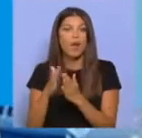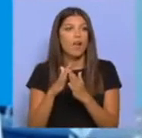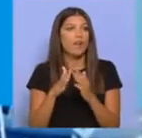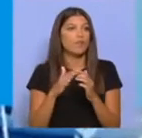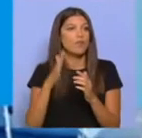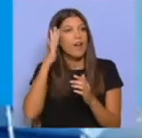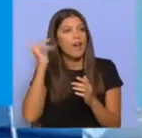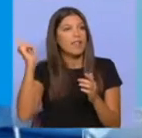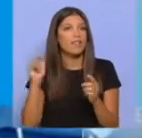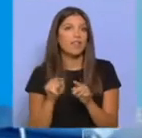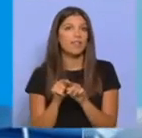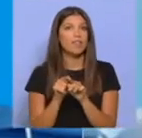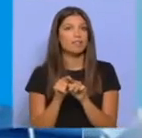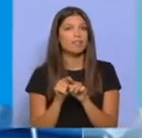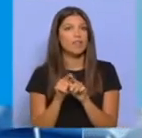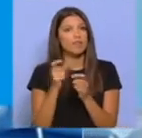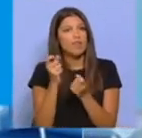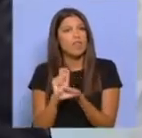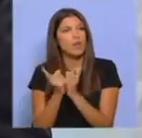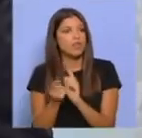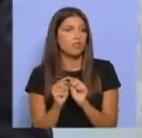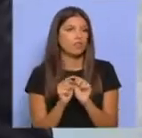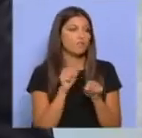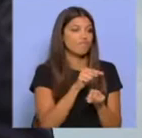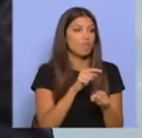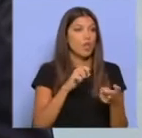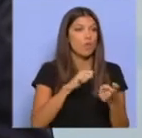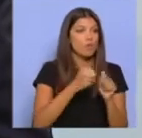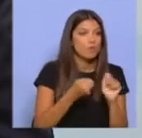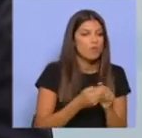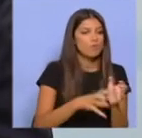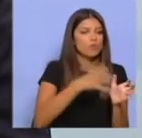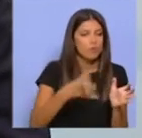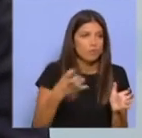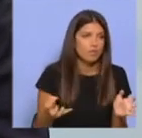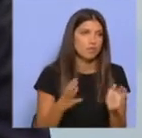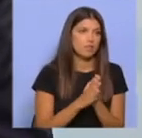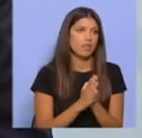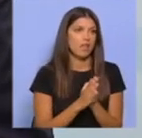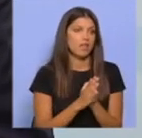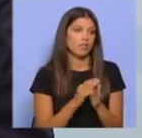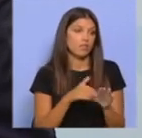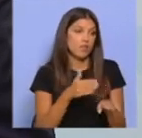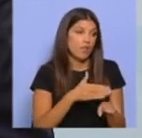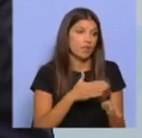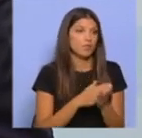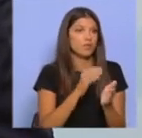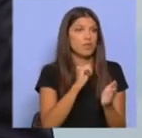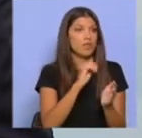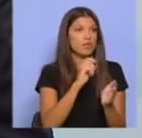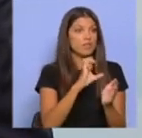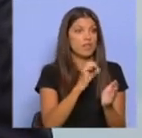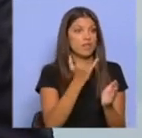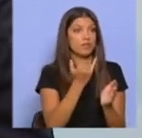ali aconteceu, não é? Exatamente. Todos os problemas complexos que o mundo do século XXI enfrenta não podem